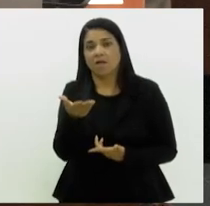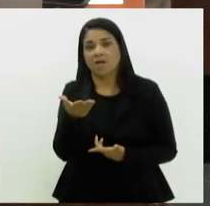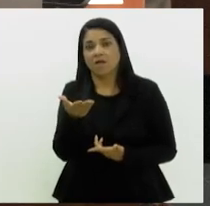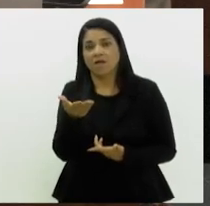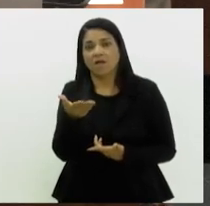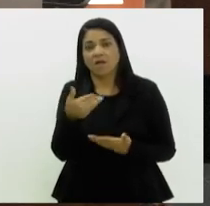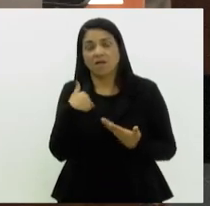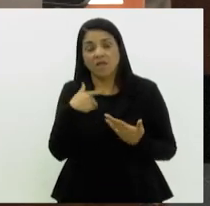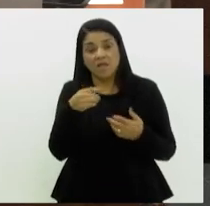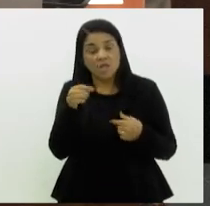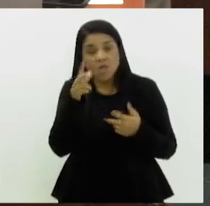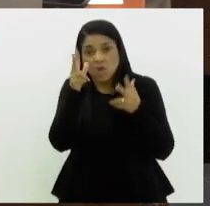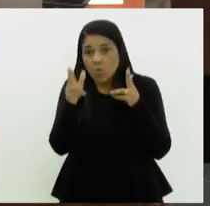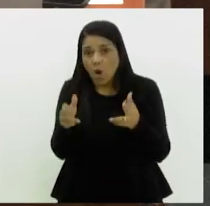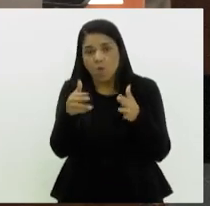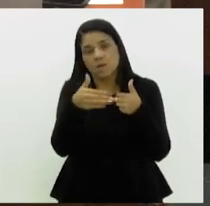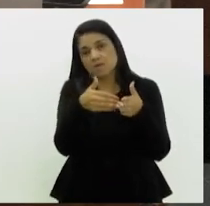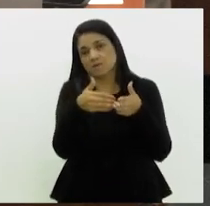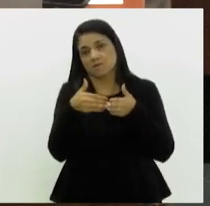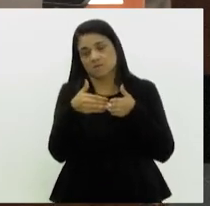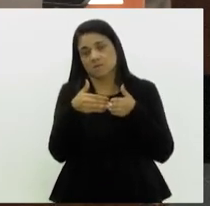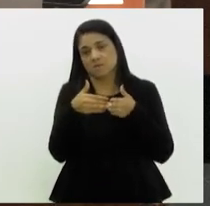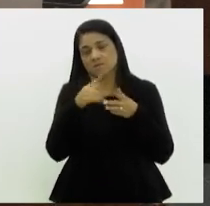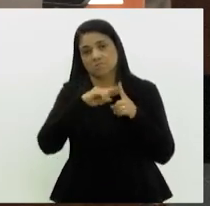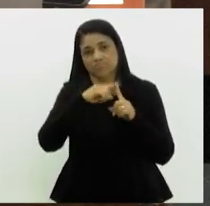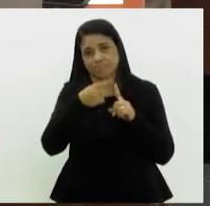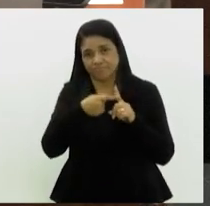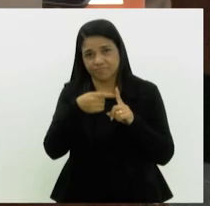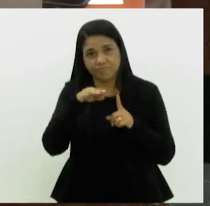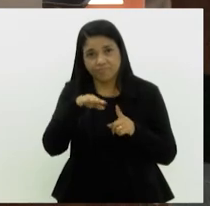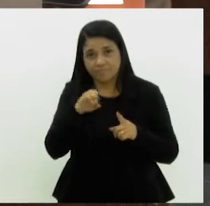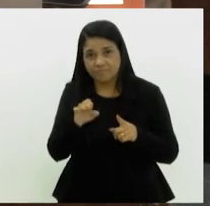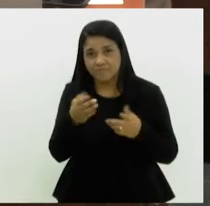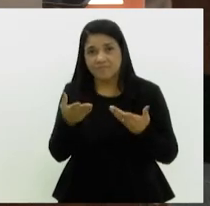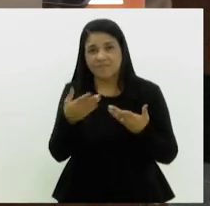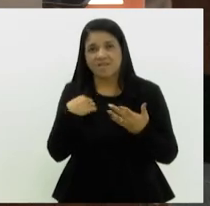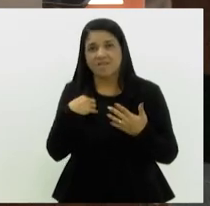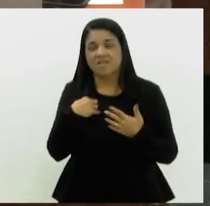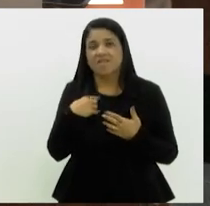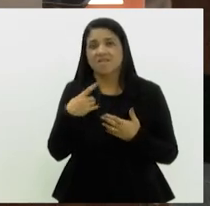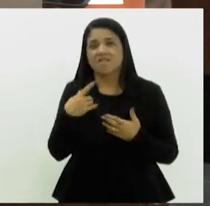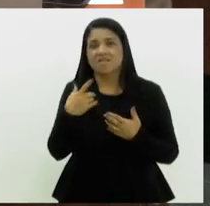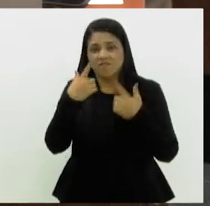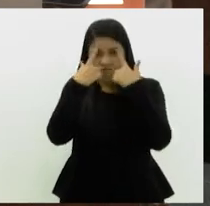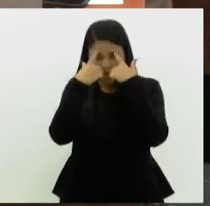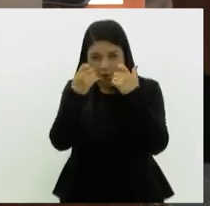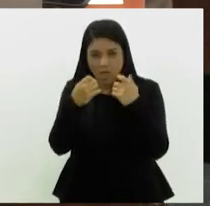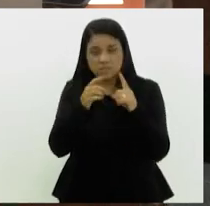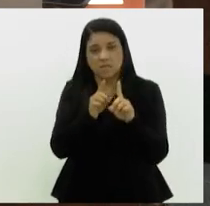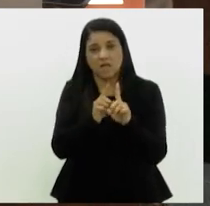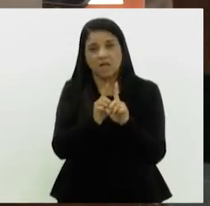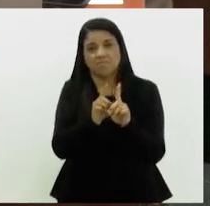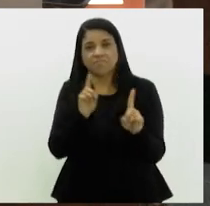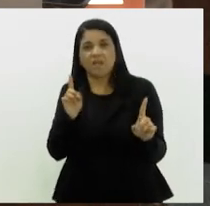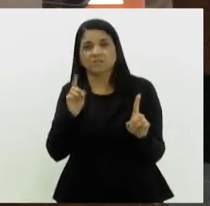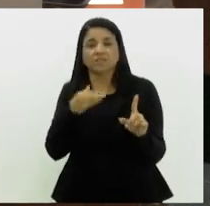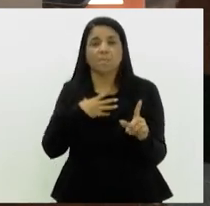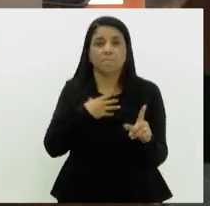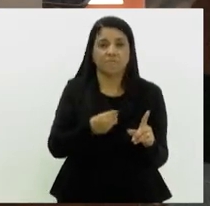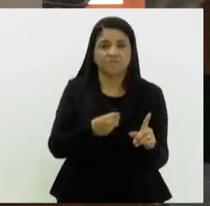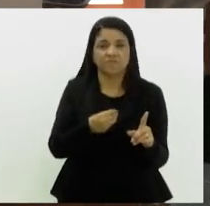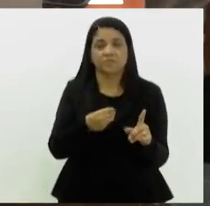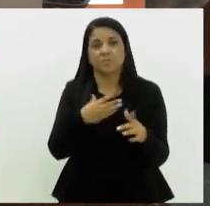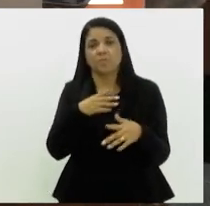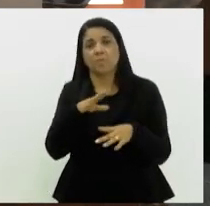da licença maternidade, que impõe à mulher uma dinâmica violenta de afastamento do filho ou de afastamento do trabalho